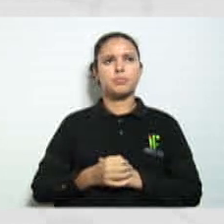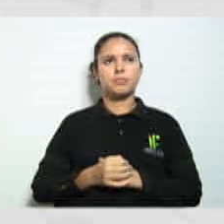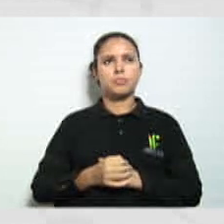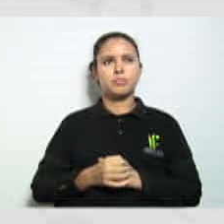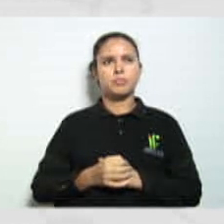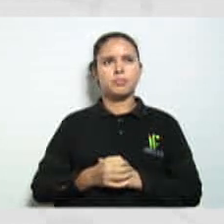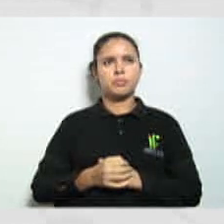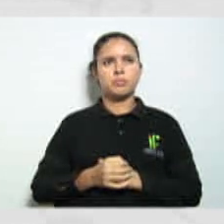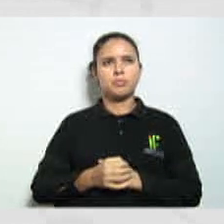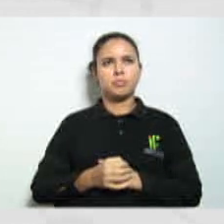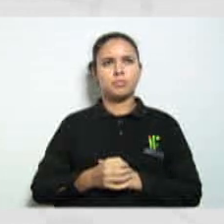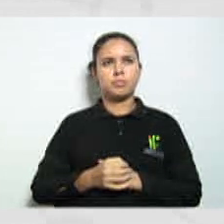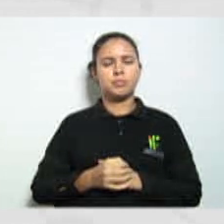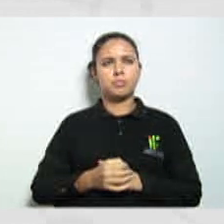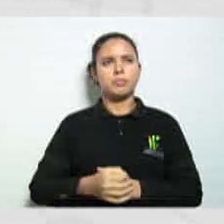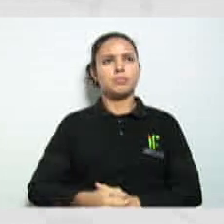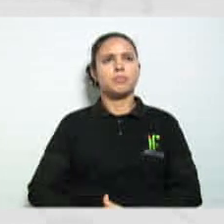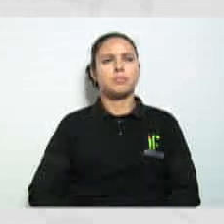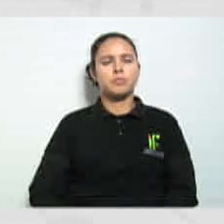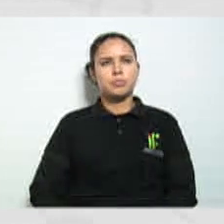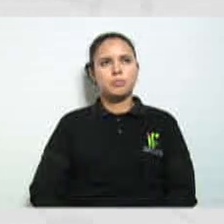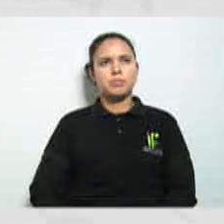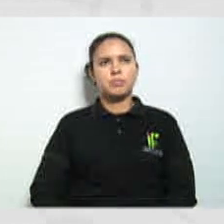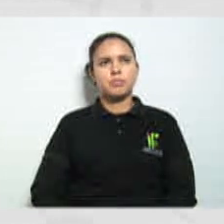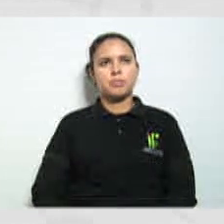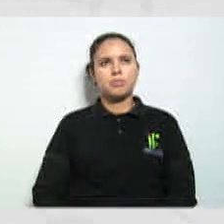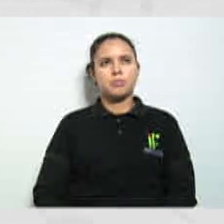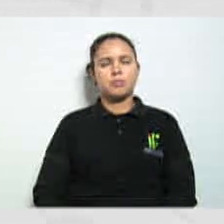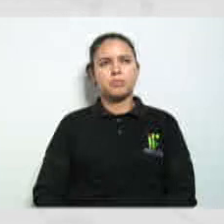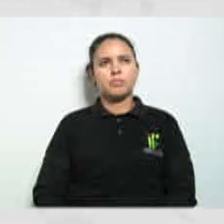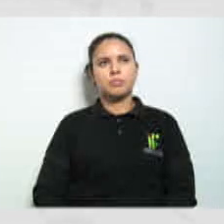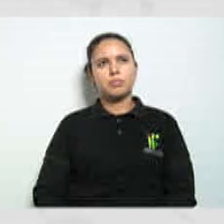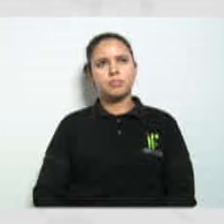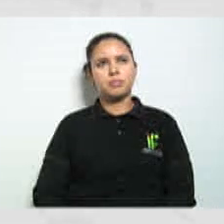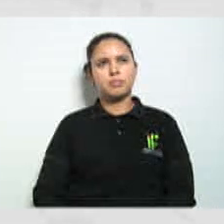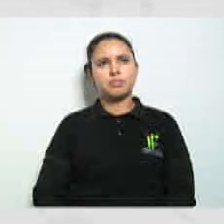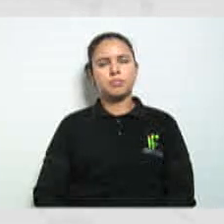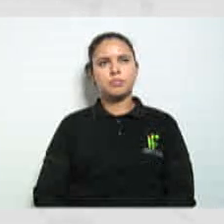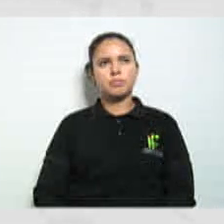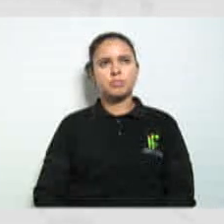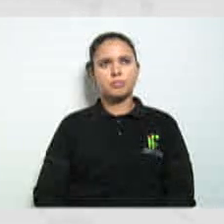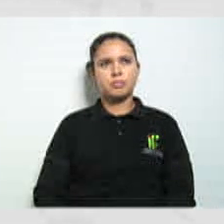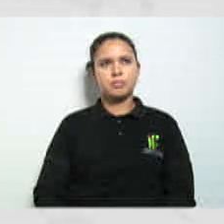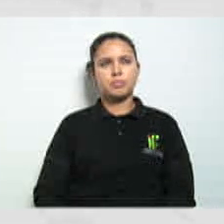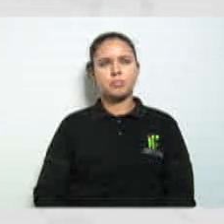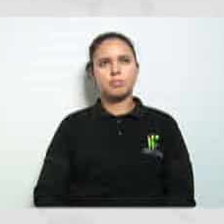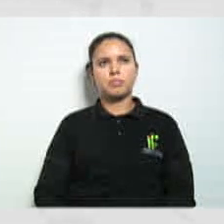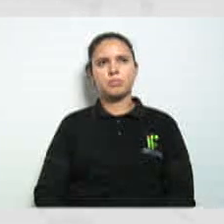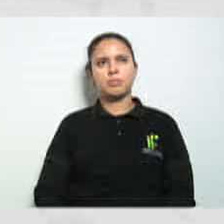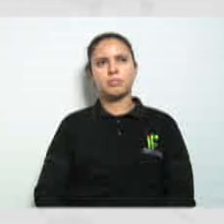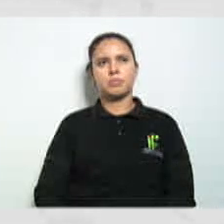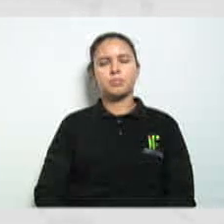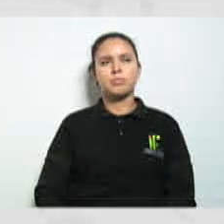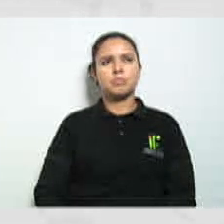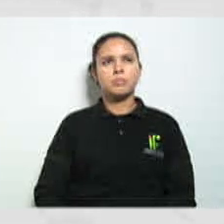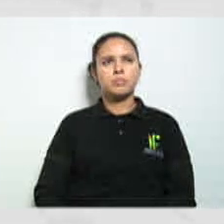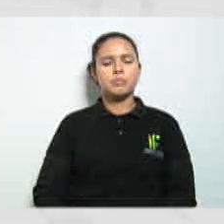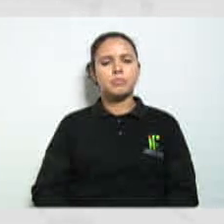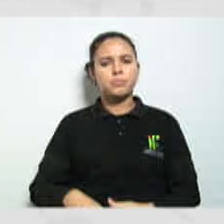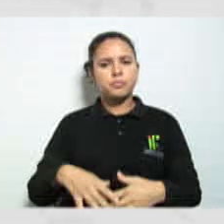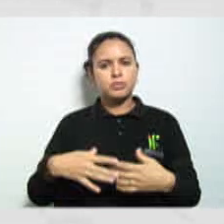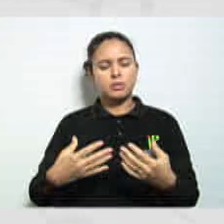lá. Não tem a faculdade de fazer essa escrituração mensal. E não